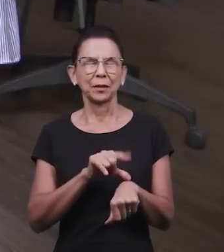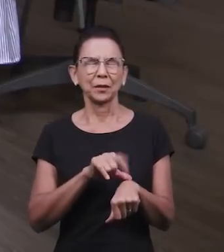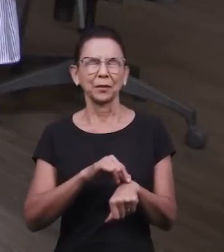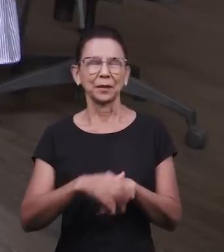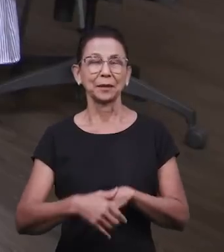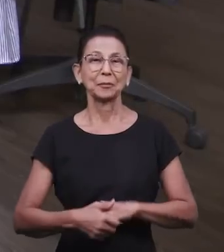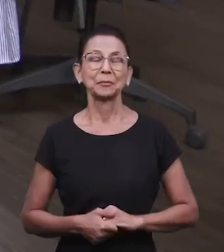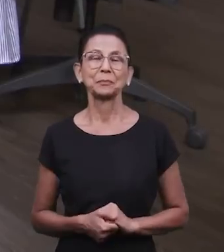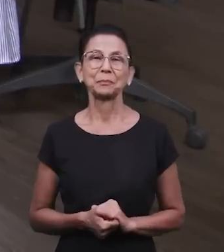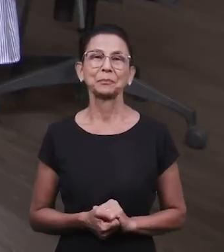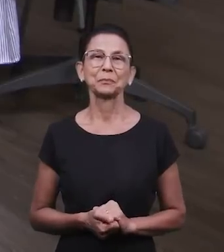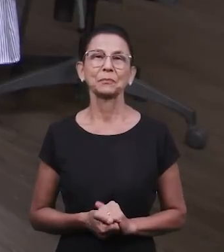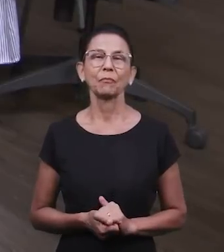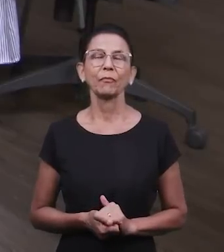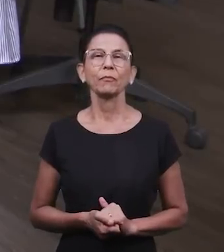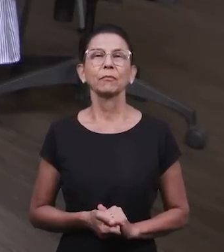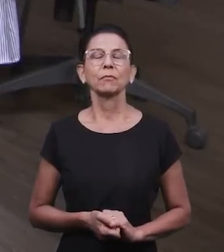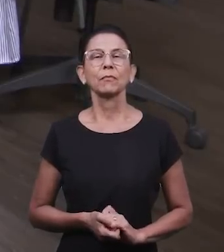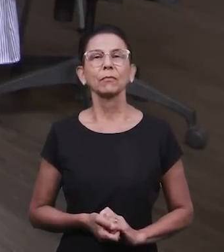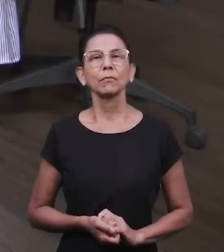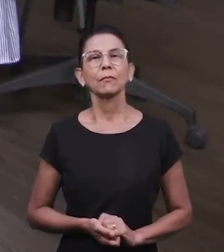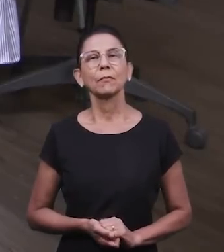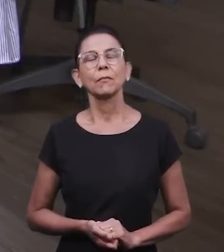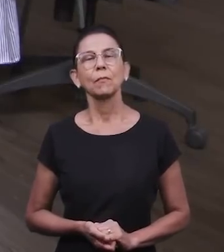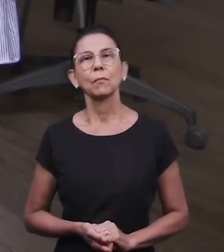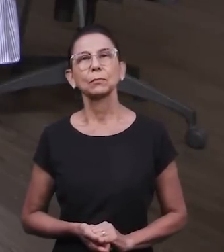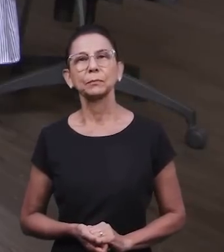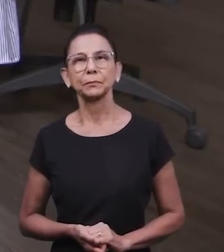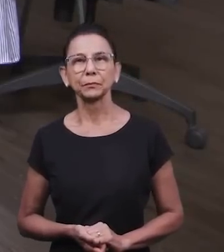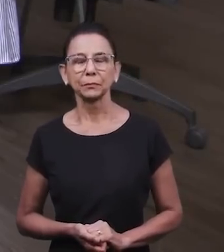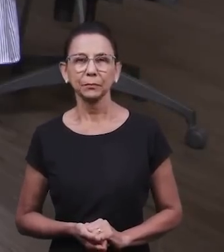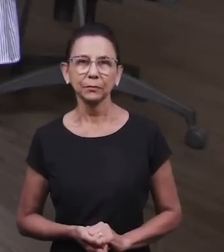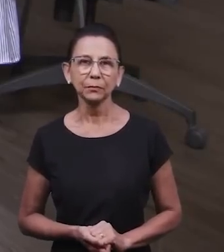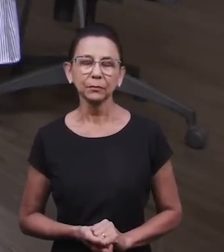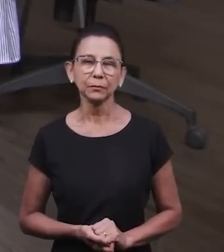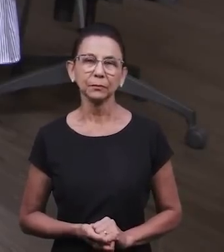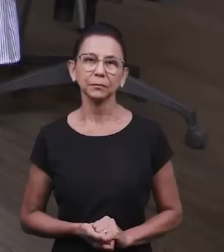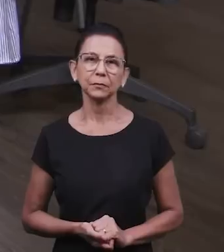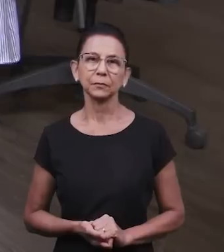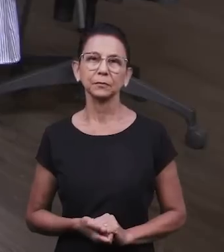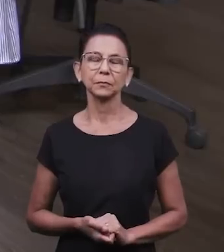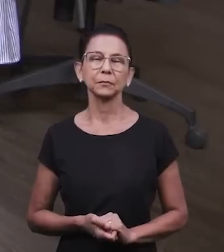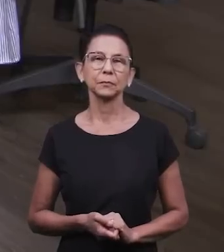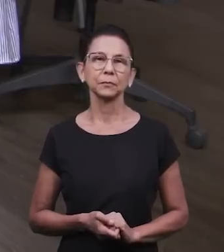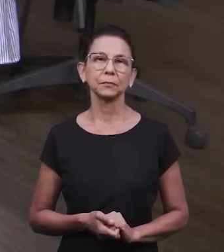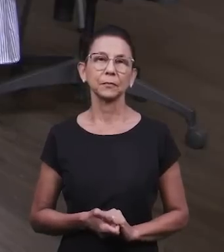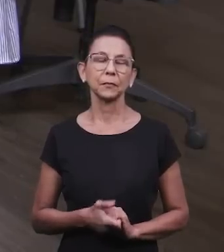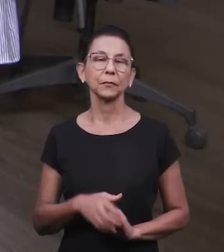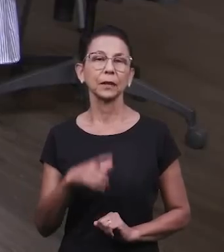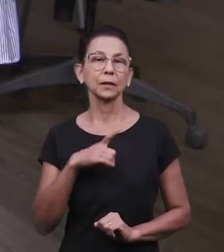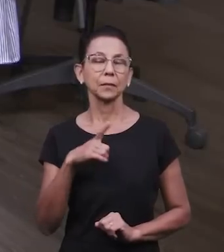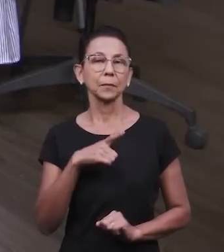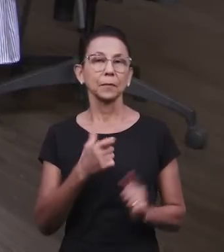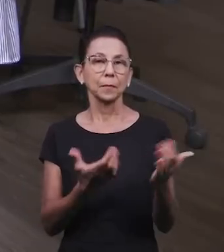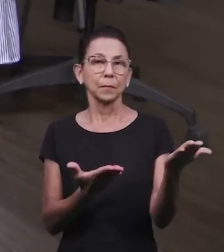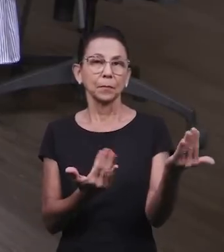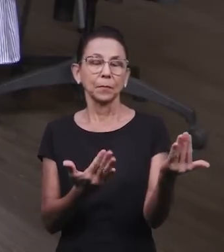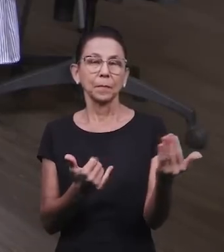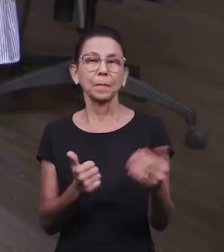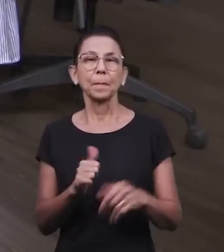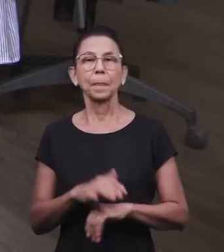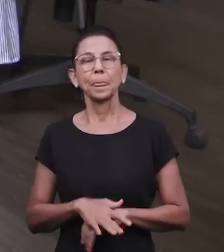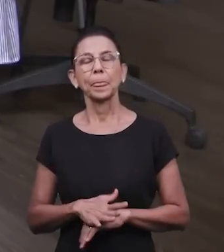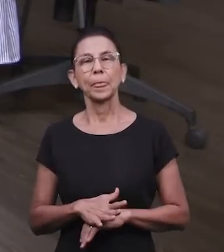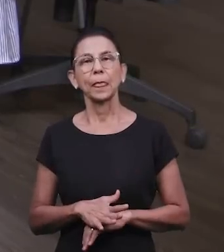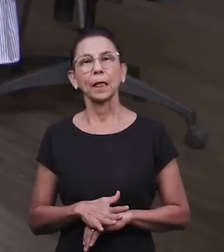Muito bem, mas olha só, a gente tem participação também de jovens que mandam para nós vídeos,